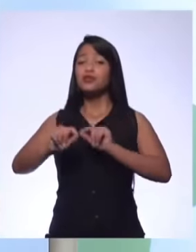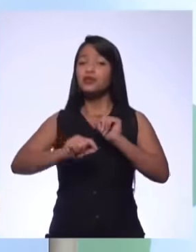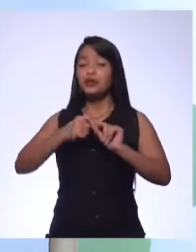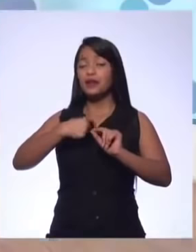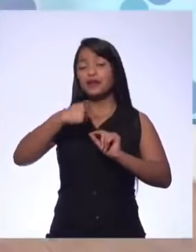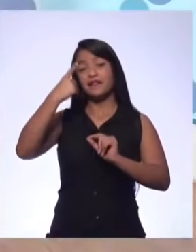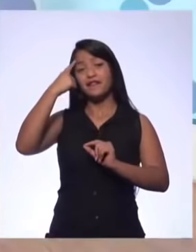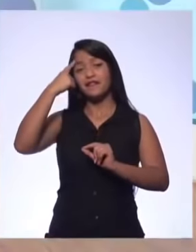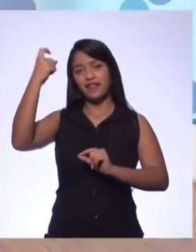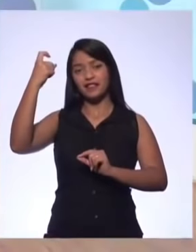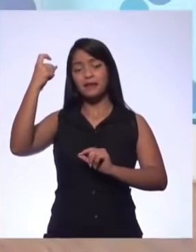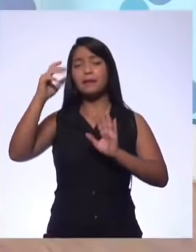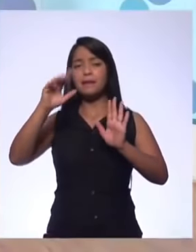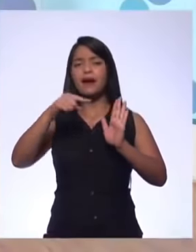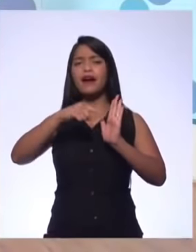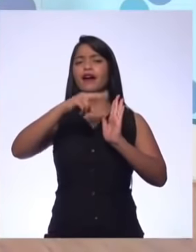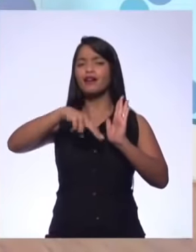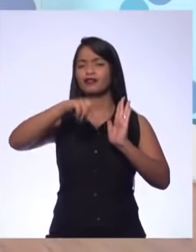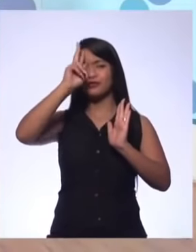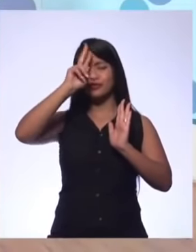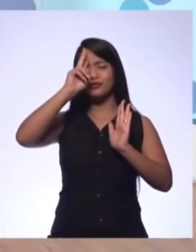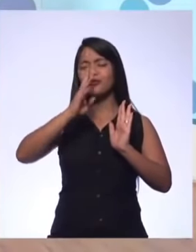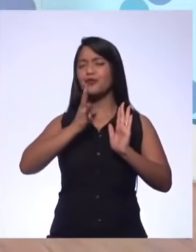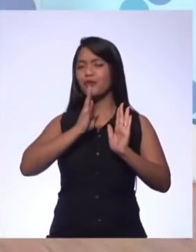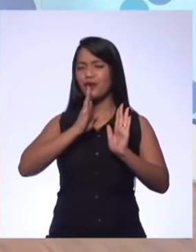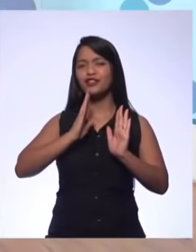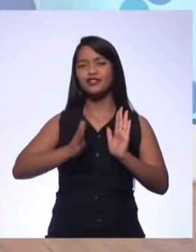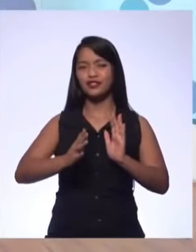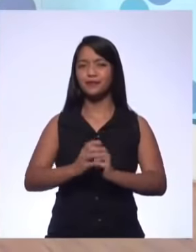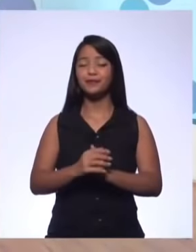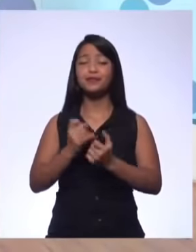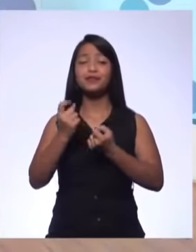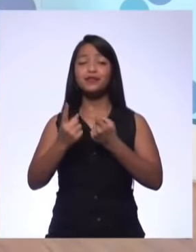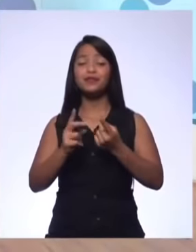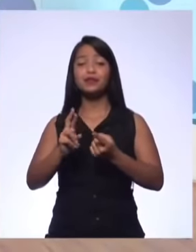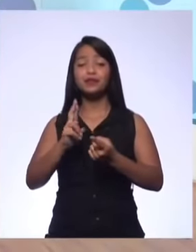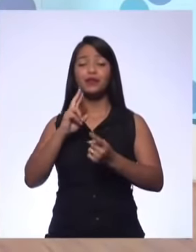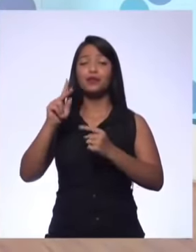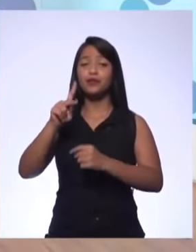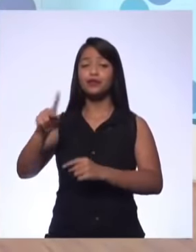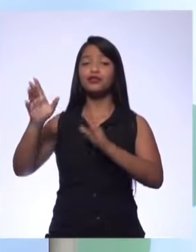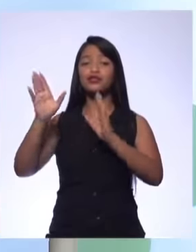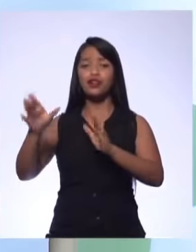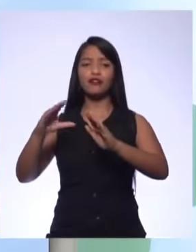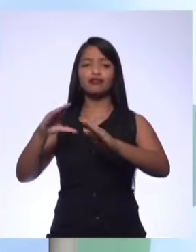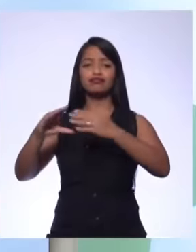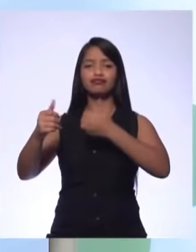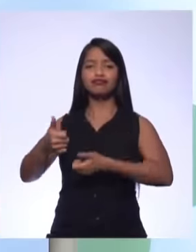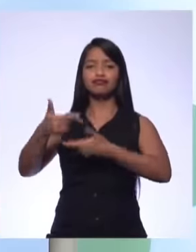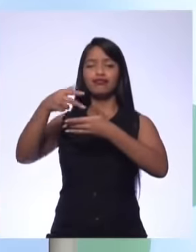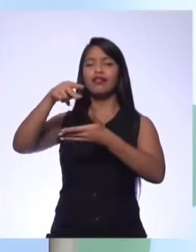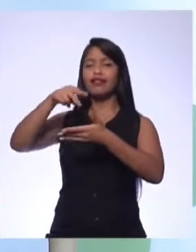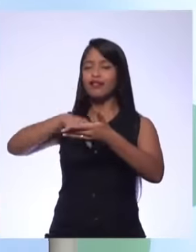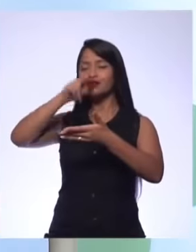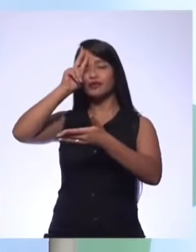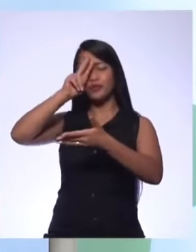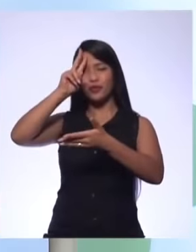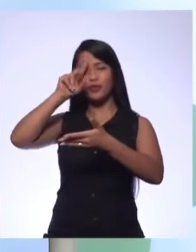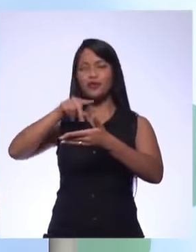Porque alguns realmente já receberam, tem aqui dizendo que os professores já enviaram pelo Classroom a história, não